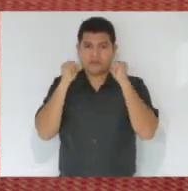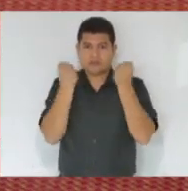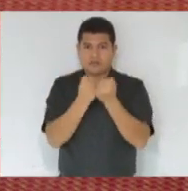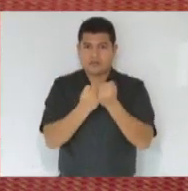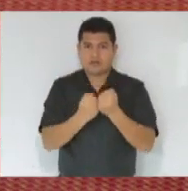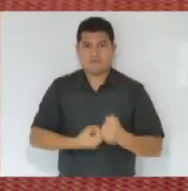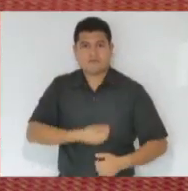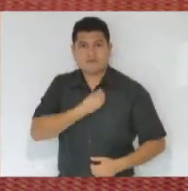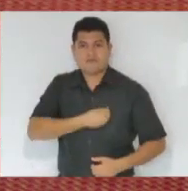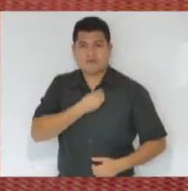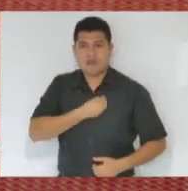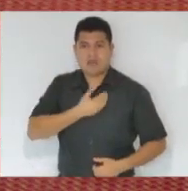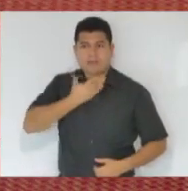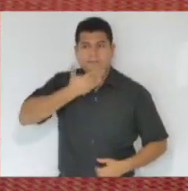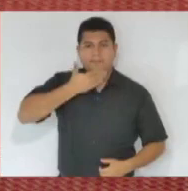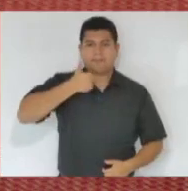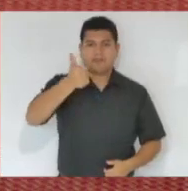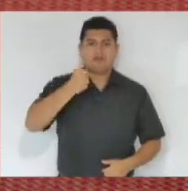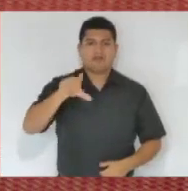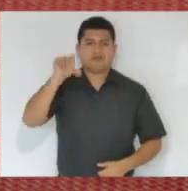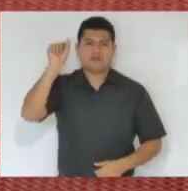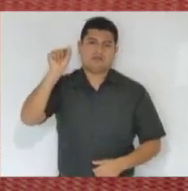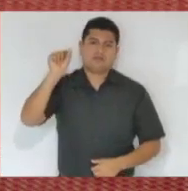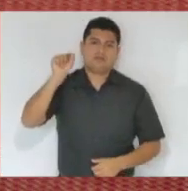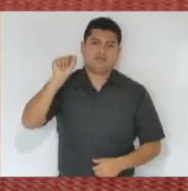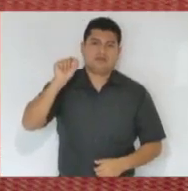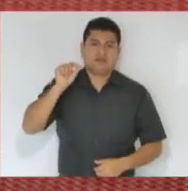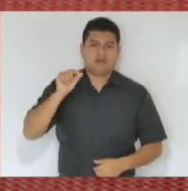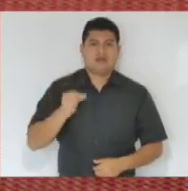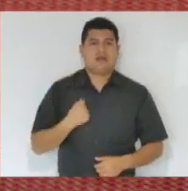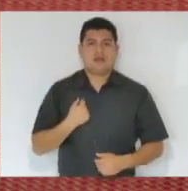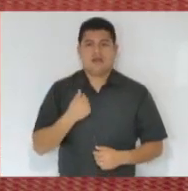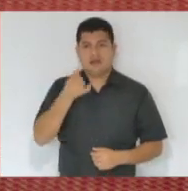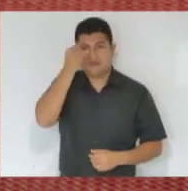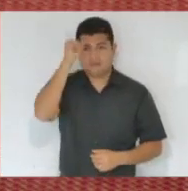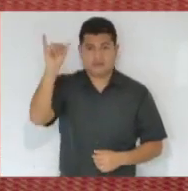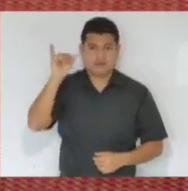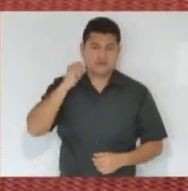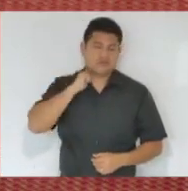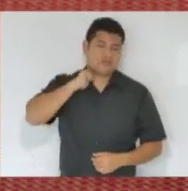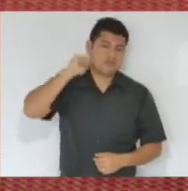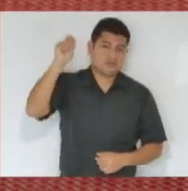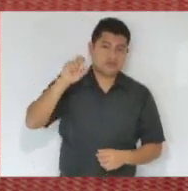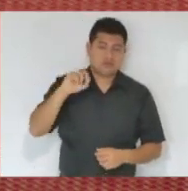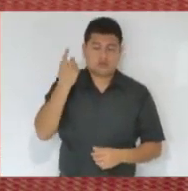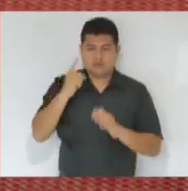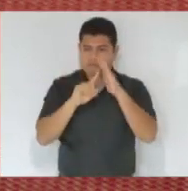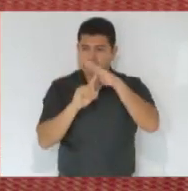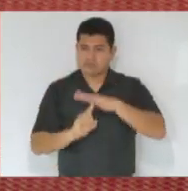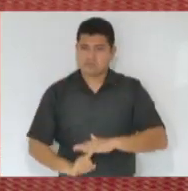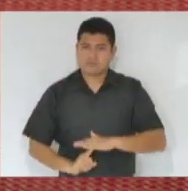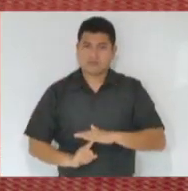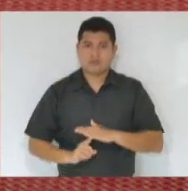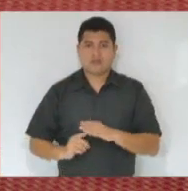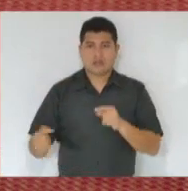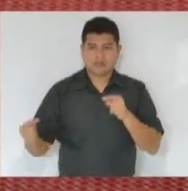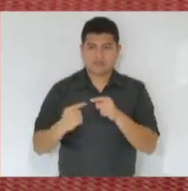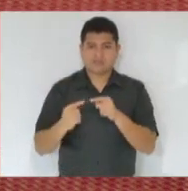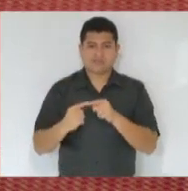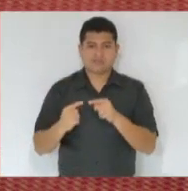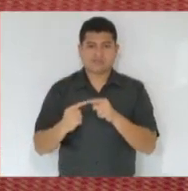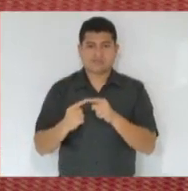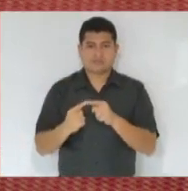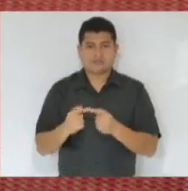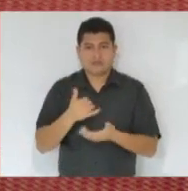Melhor Escolha, Prevenção à Depressão e ao Suicídio, que são temas conexos à questão da